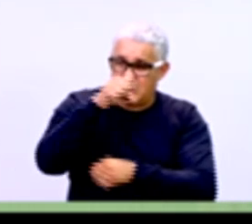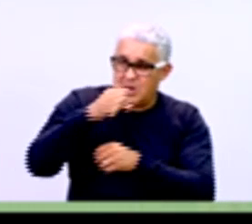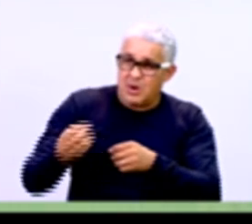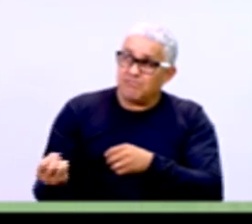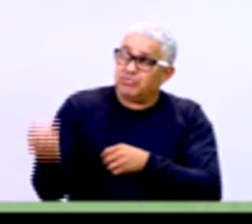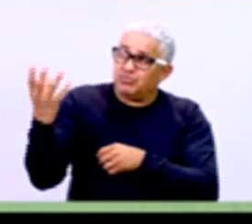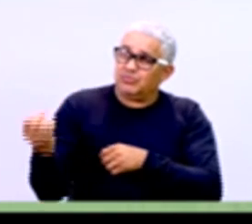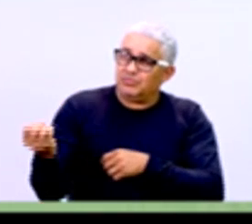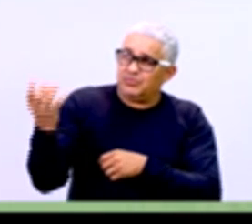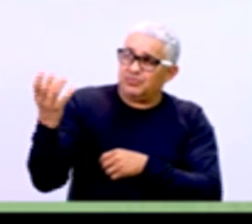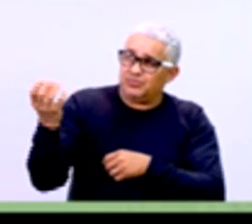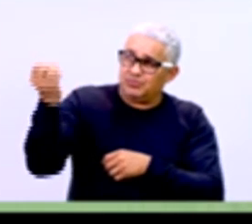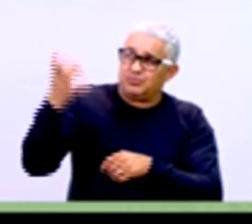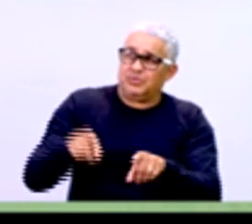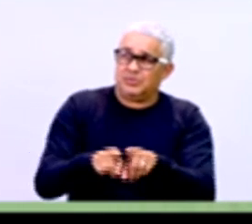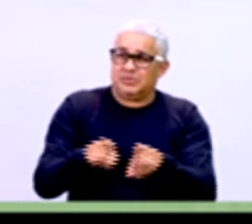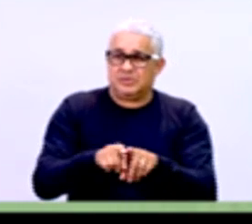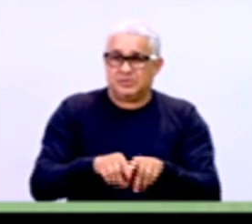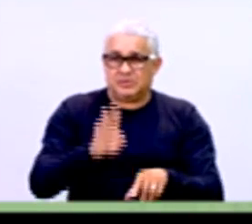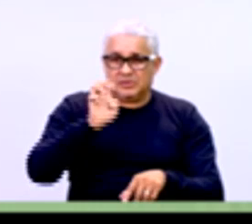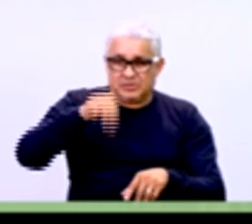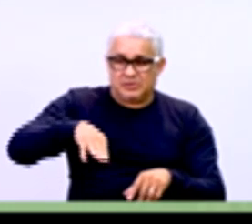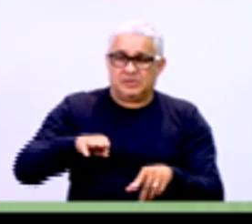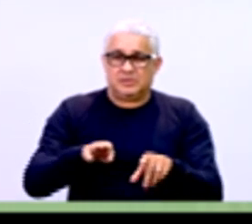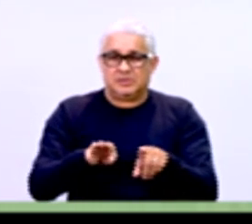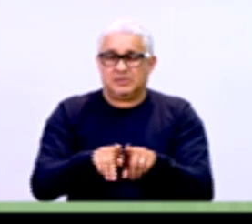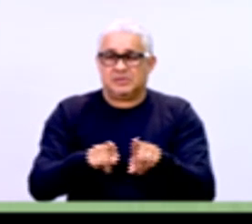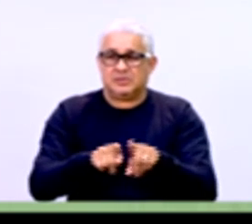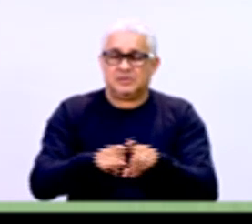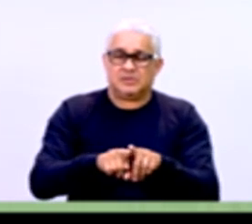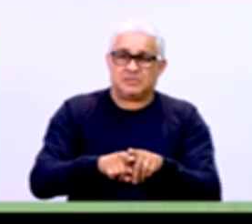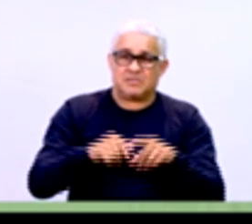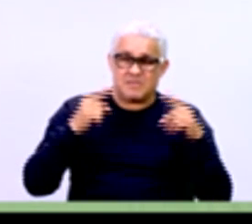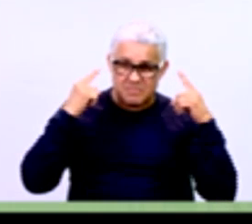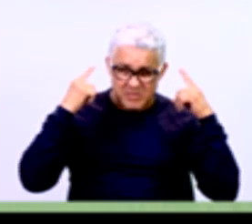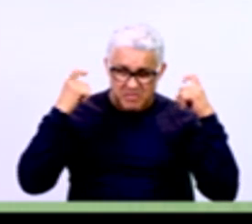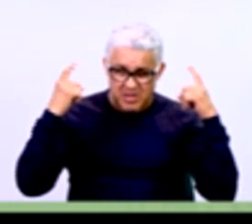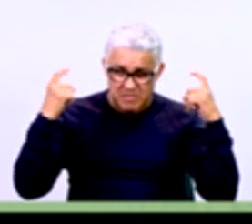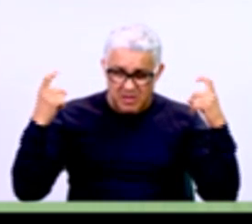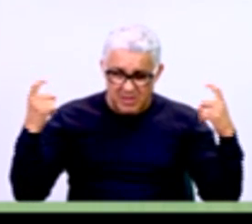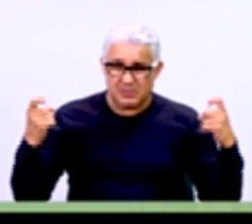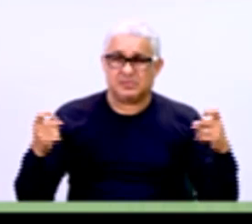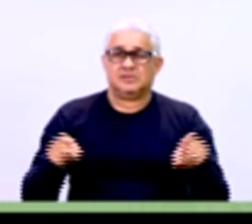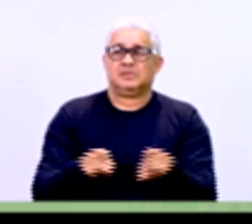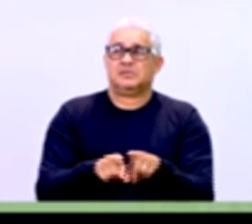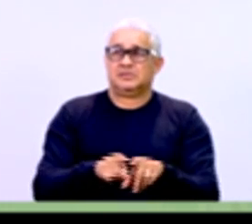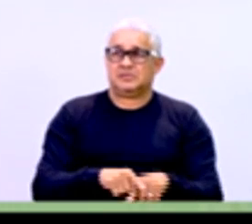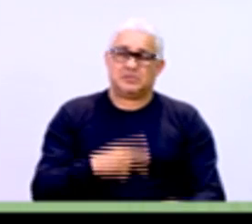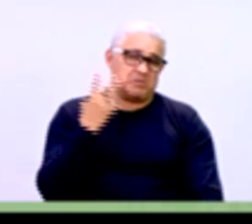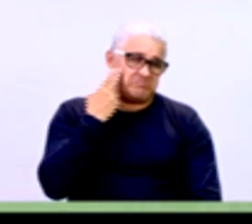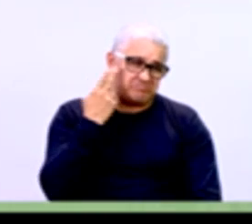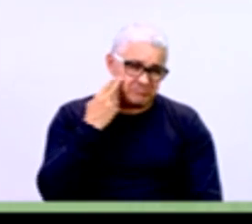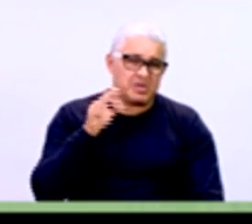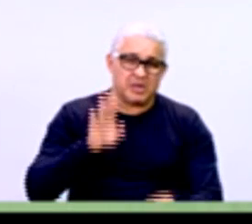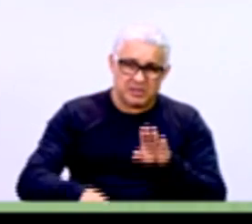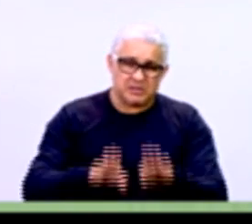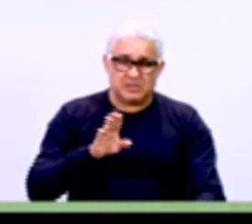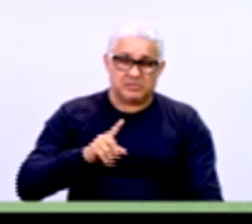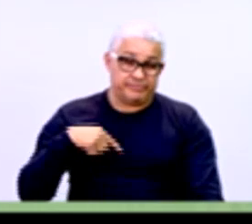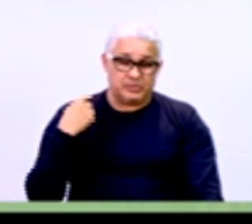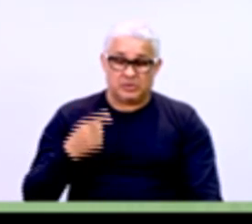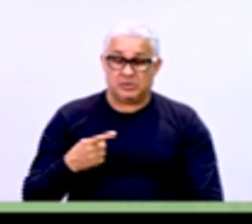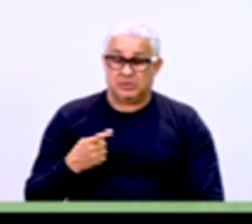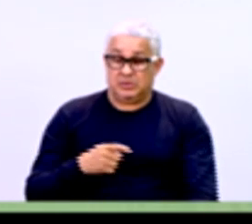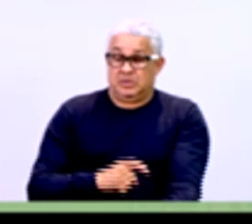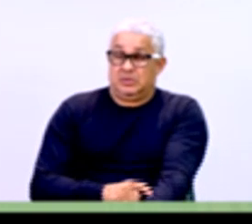ao bem-estar, emissão de ruídos, a poluição sonora, não é muito comum e às vezes nós ficamos